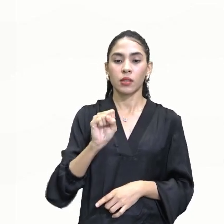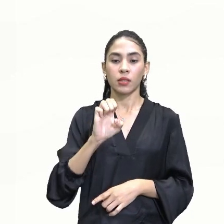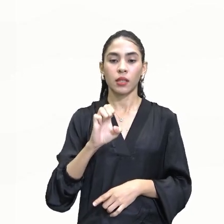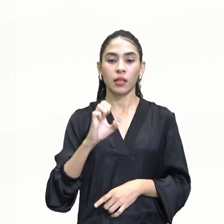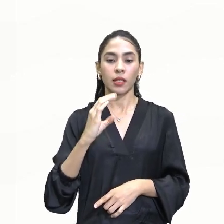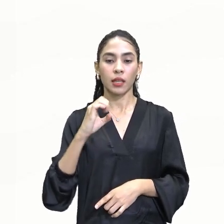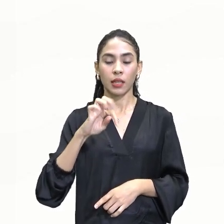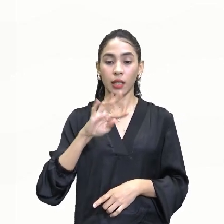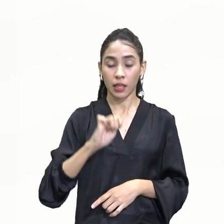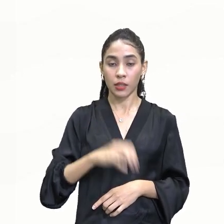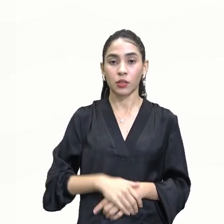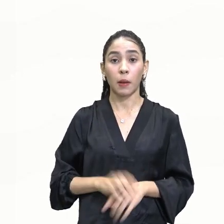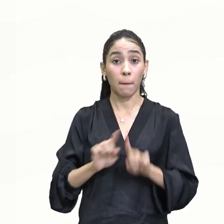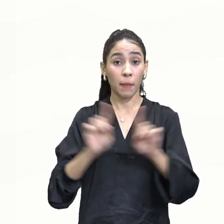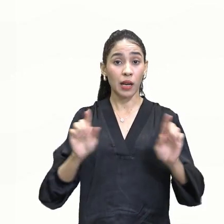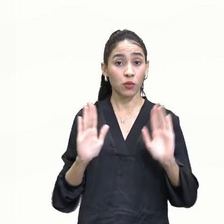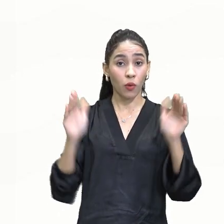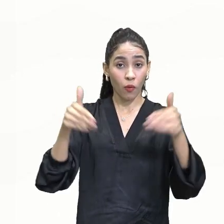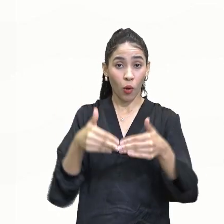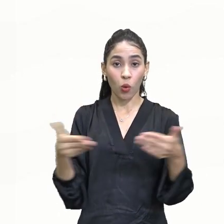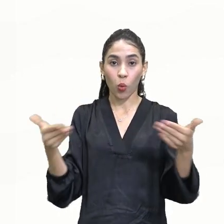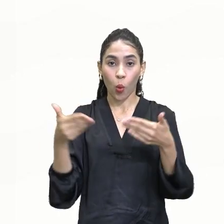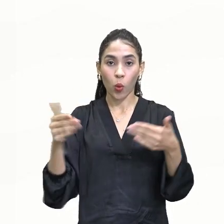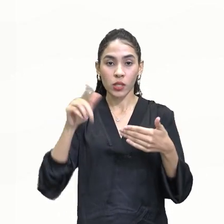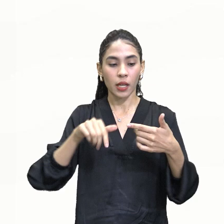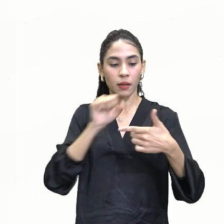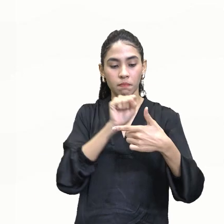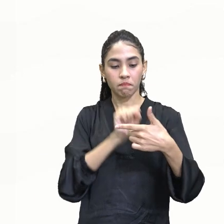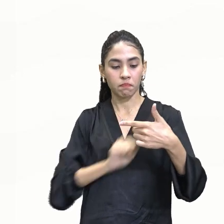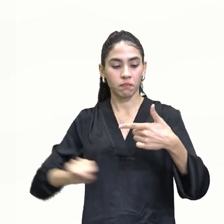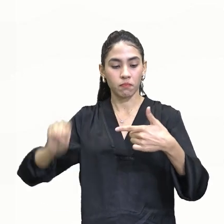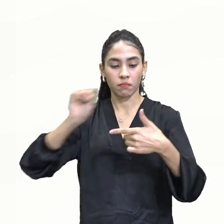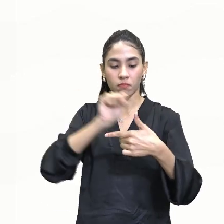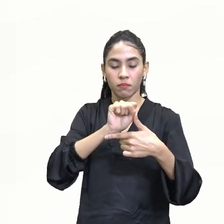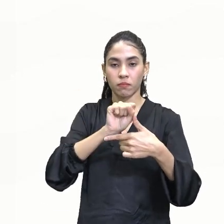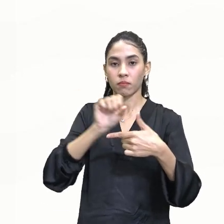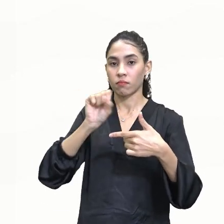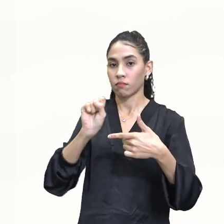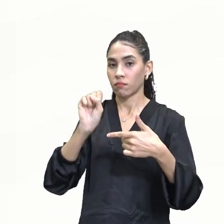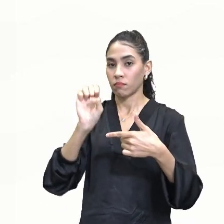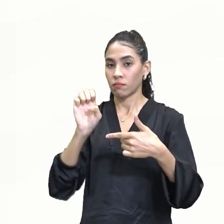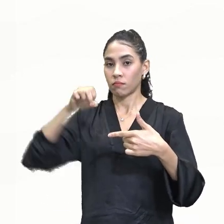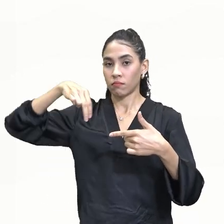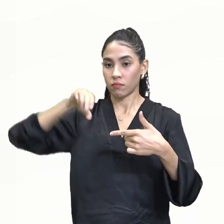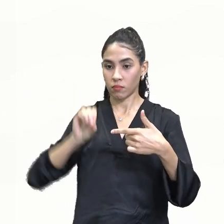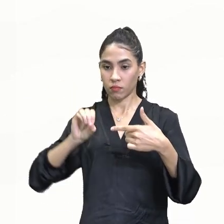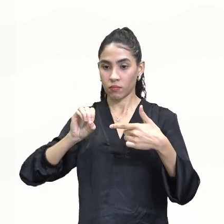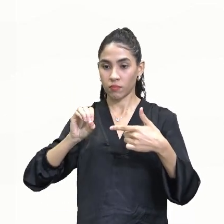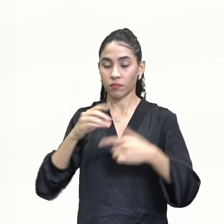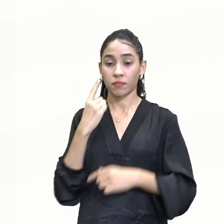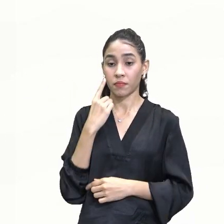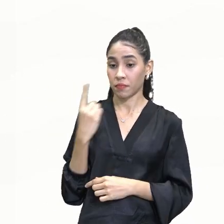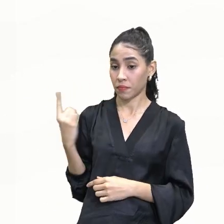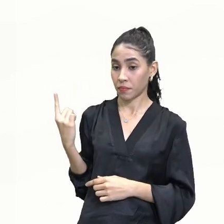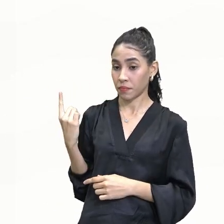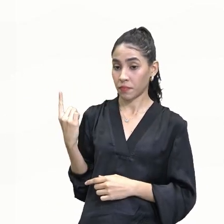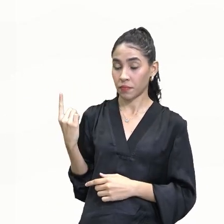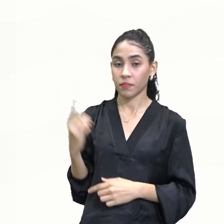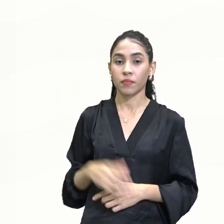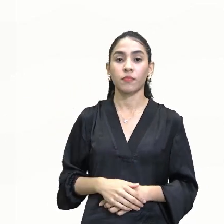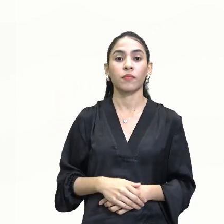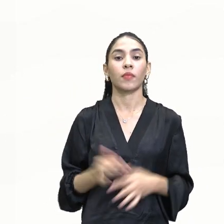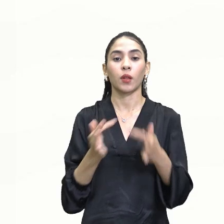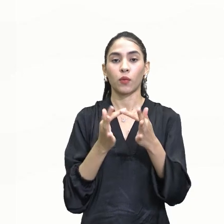bem? As outras virão depois aí posteriormente, mas agora a função trigonométrica aqui será